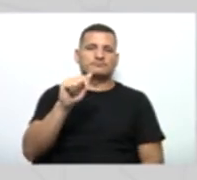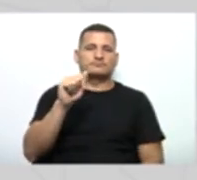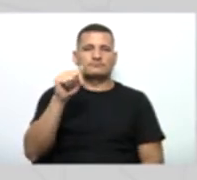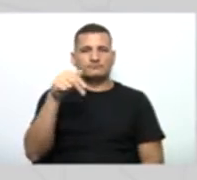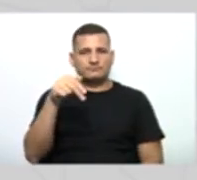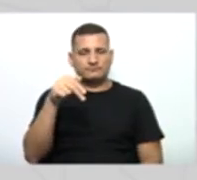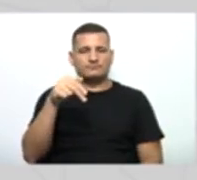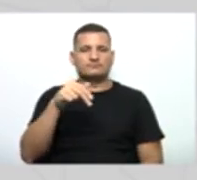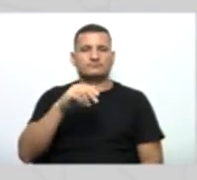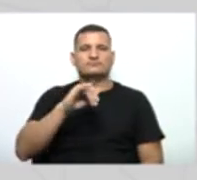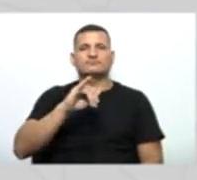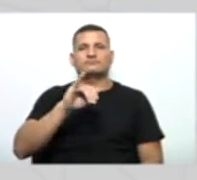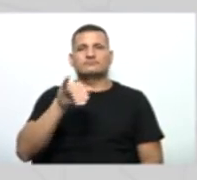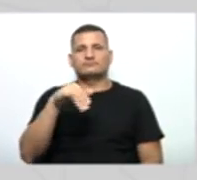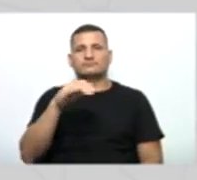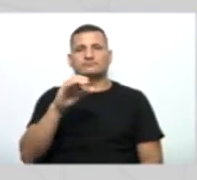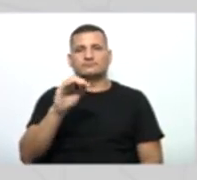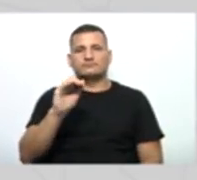João,